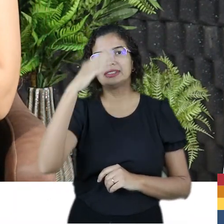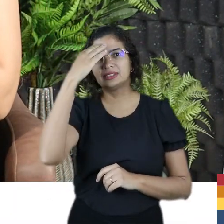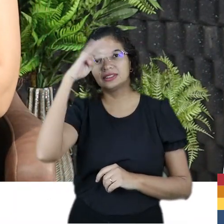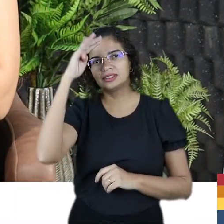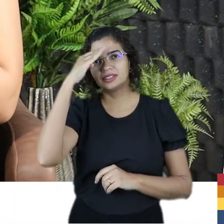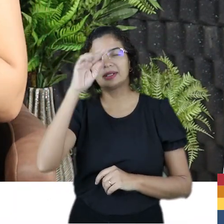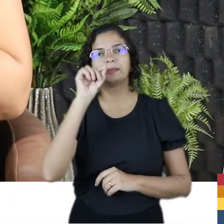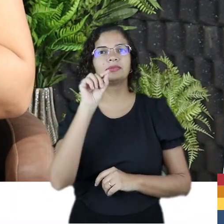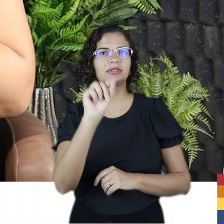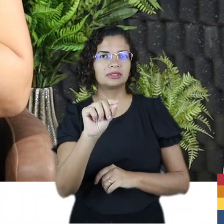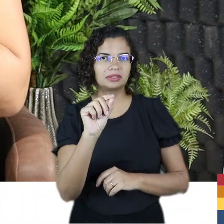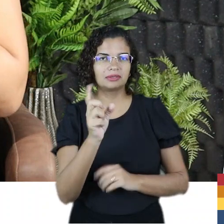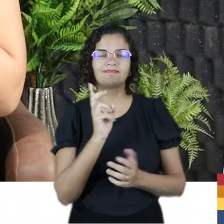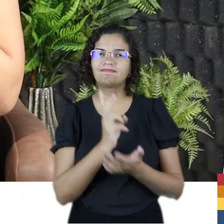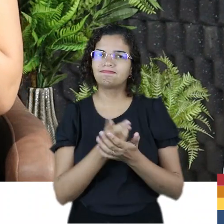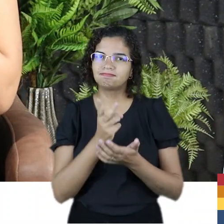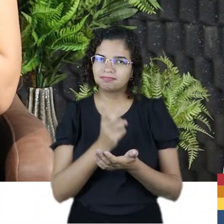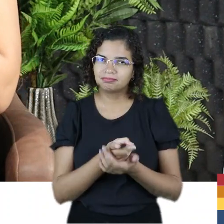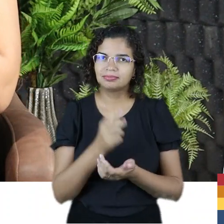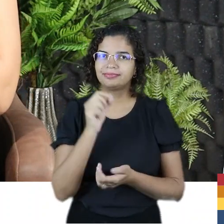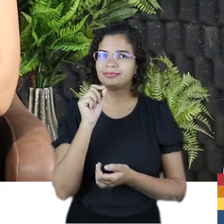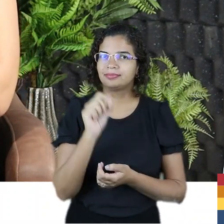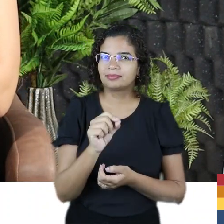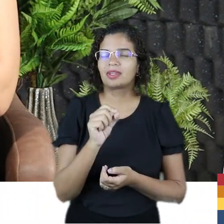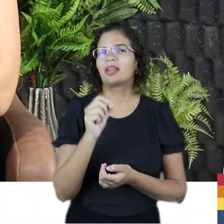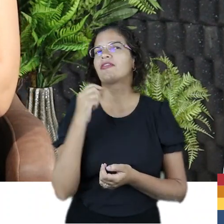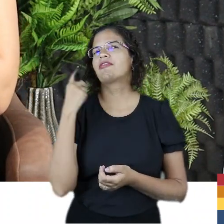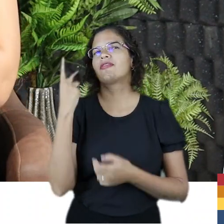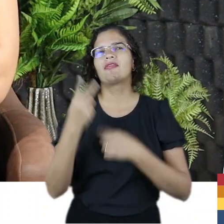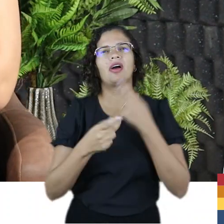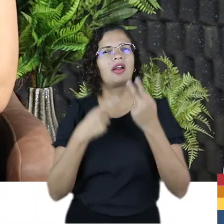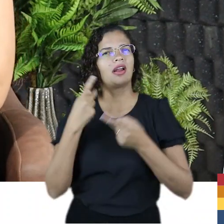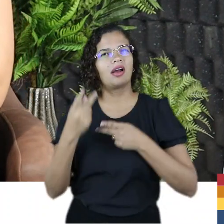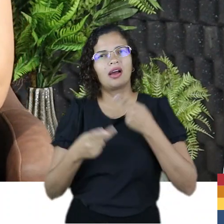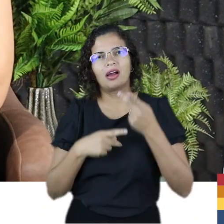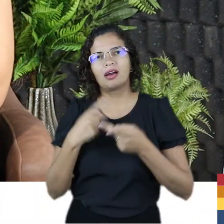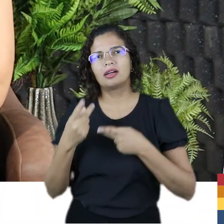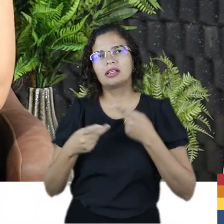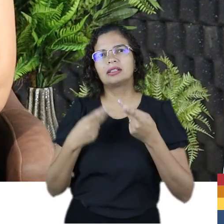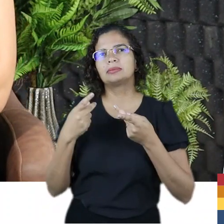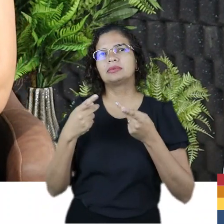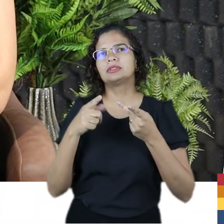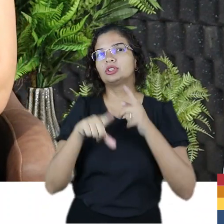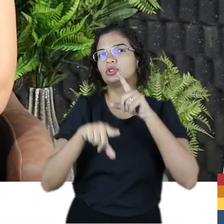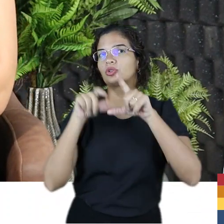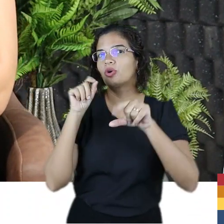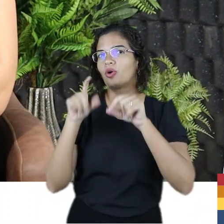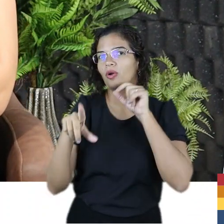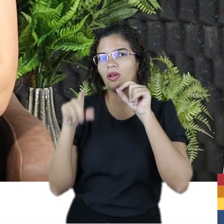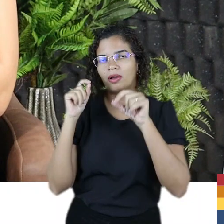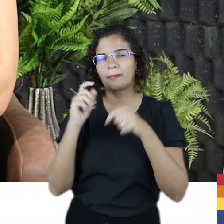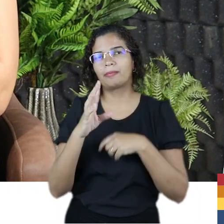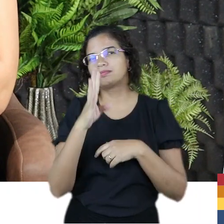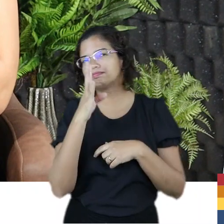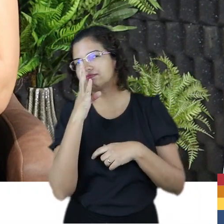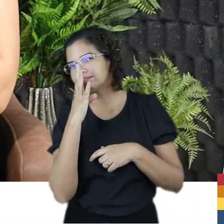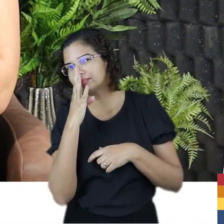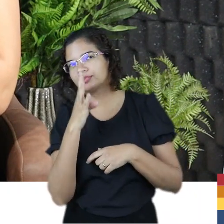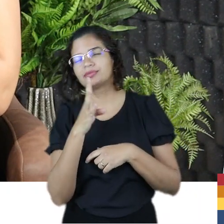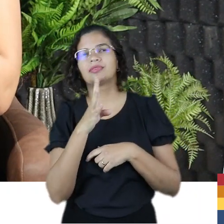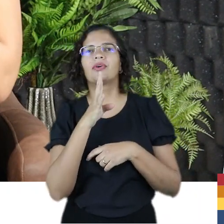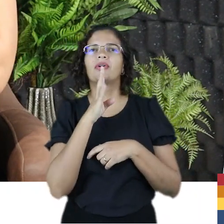falemos mesmo que identificamos identifiquemos as as as